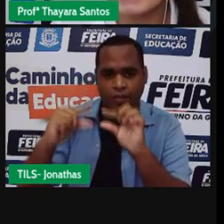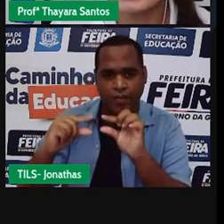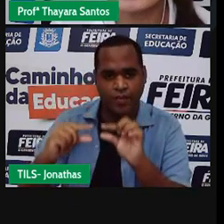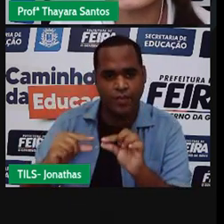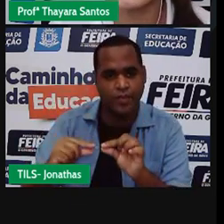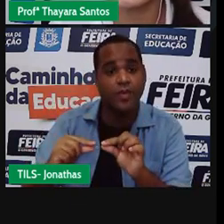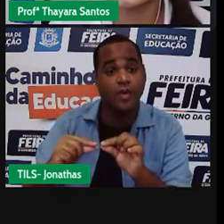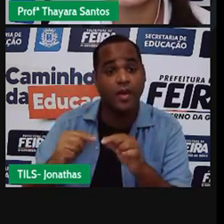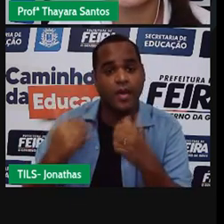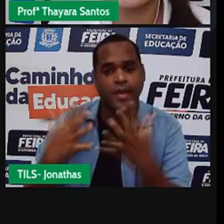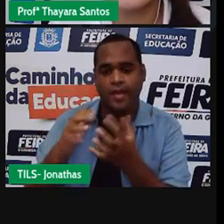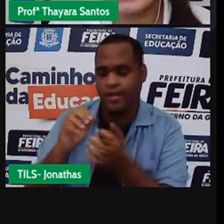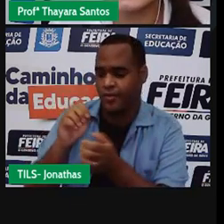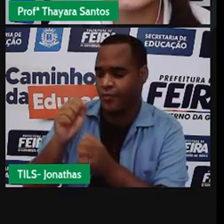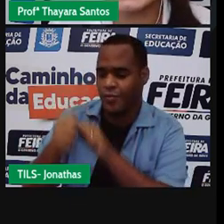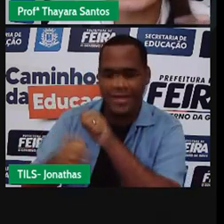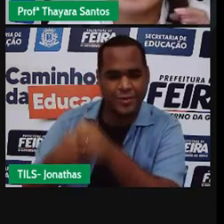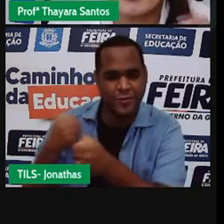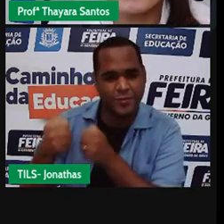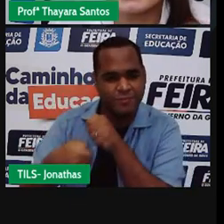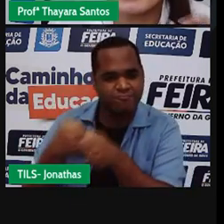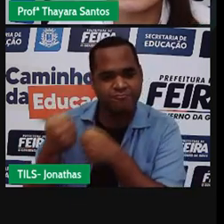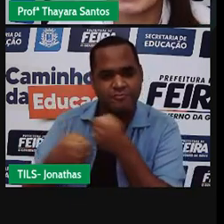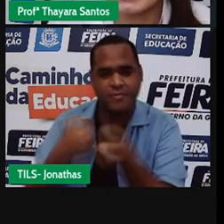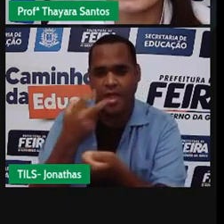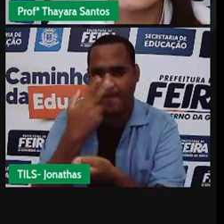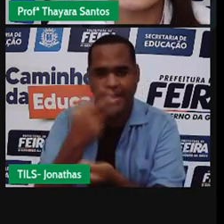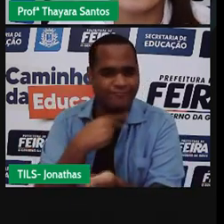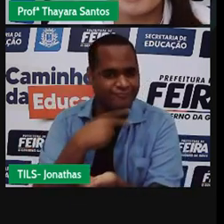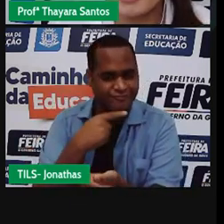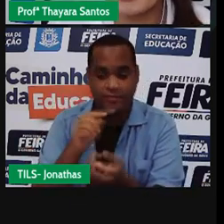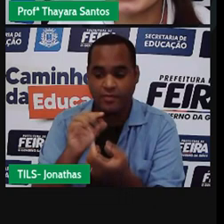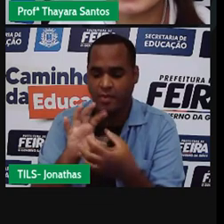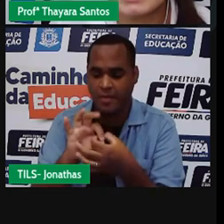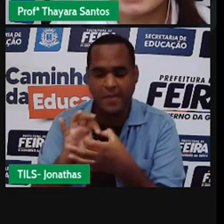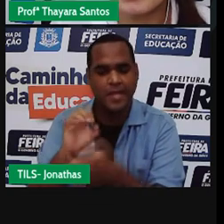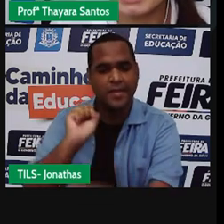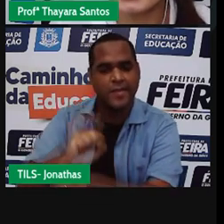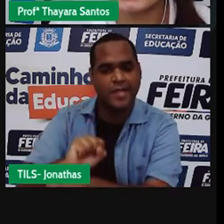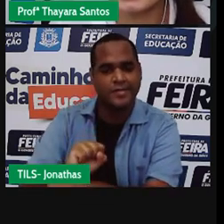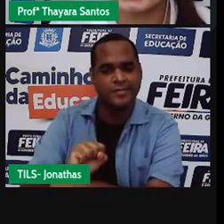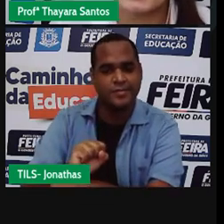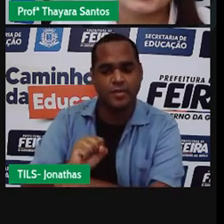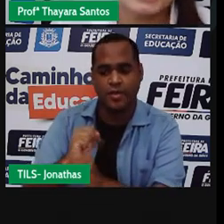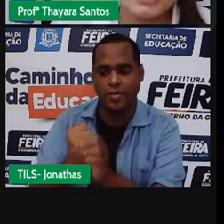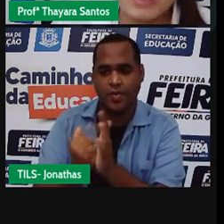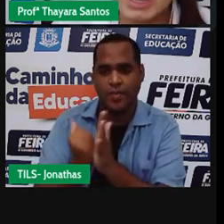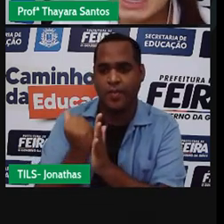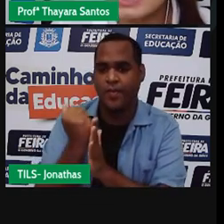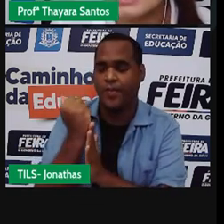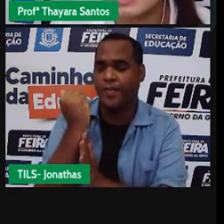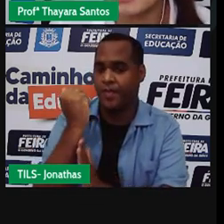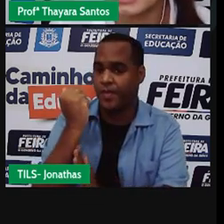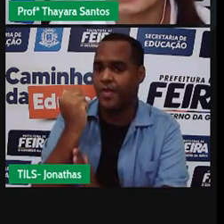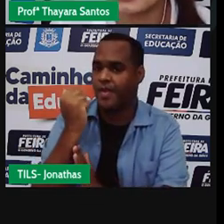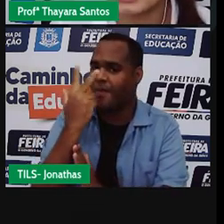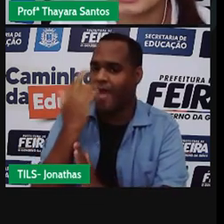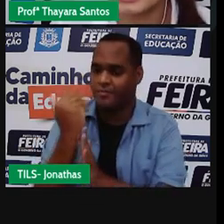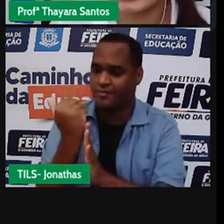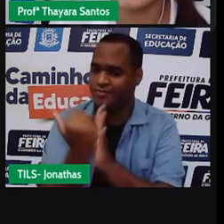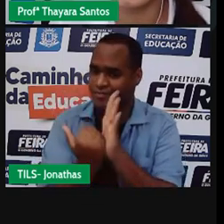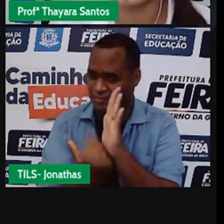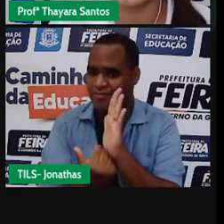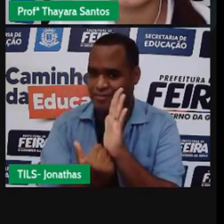e os átomos estão ficando mais imóveis, mais paradinhos conforme eu vou aumentando essa temperatura, diminuindo, na verdade, essa